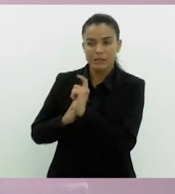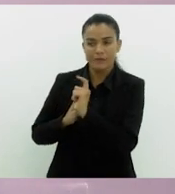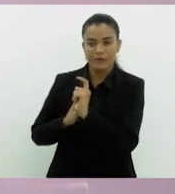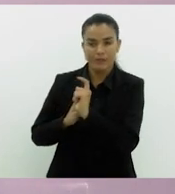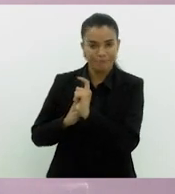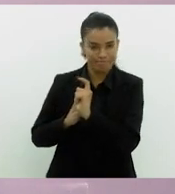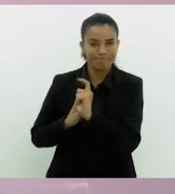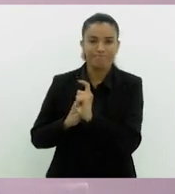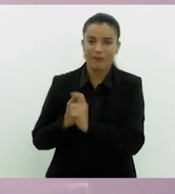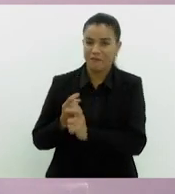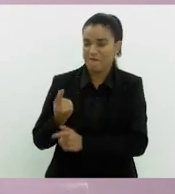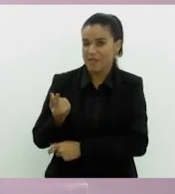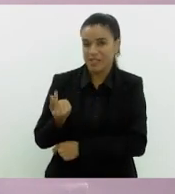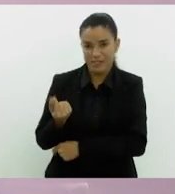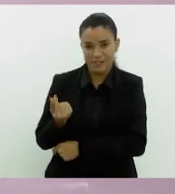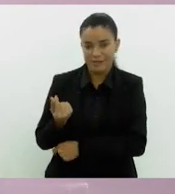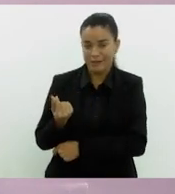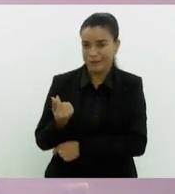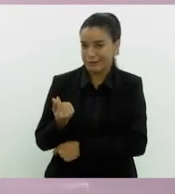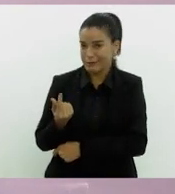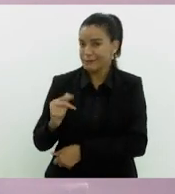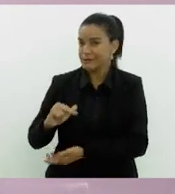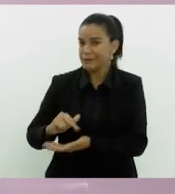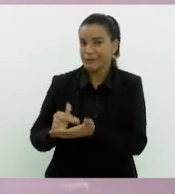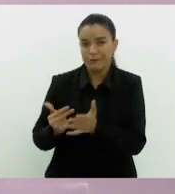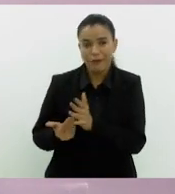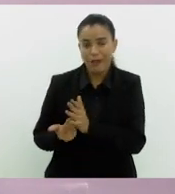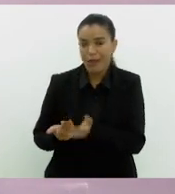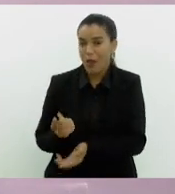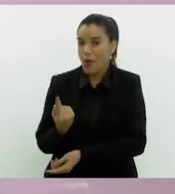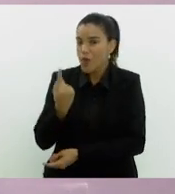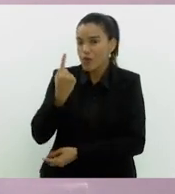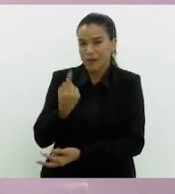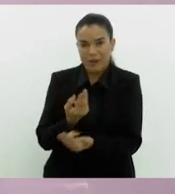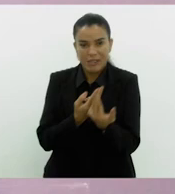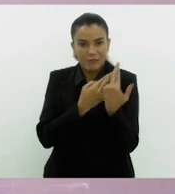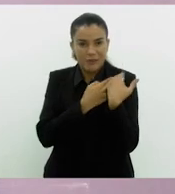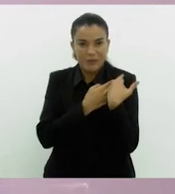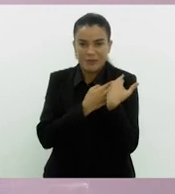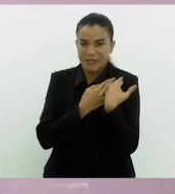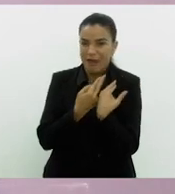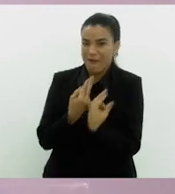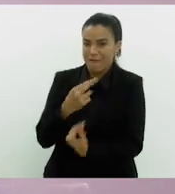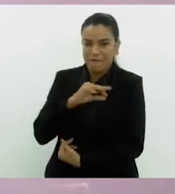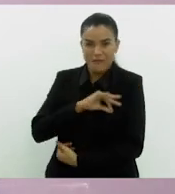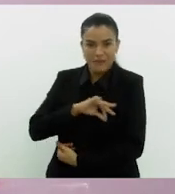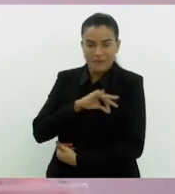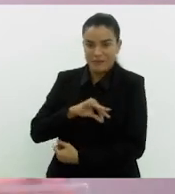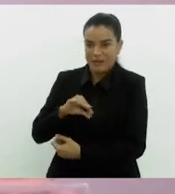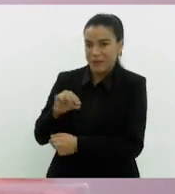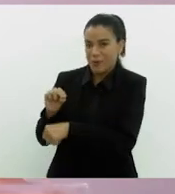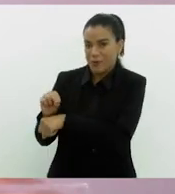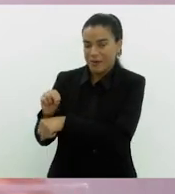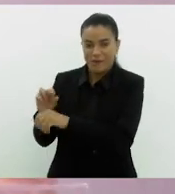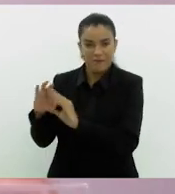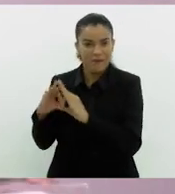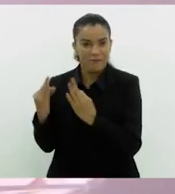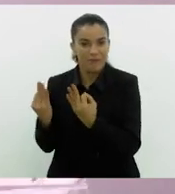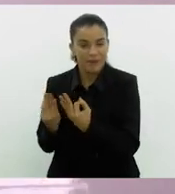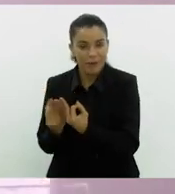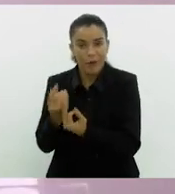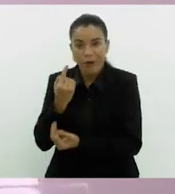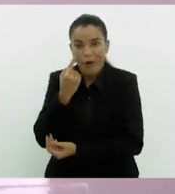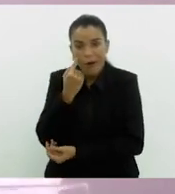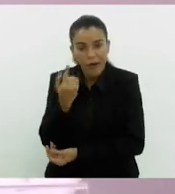das vezes, é a única que corresponde à sustentabilidade dessas famílias. Olha o tamanho do problema que as nossas mulheres